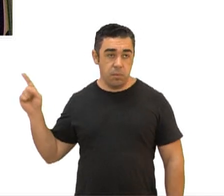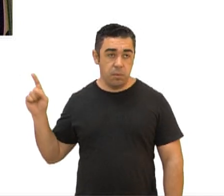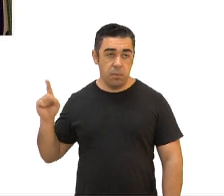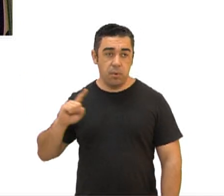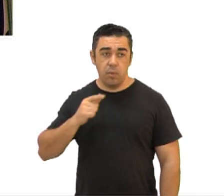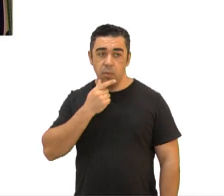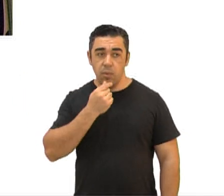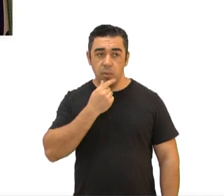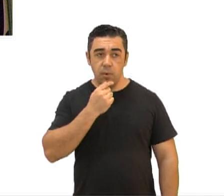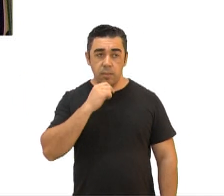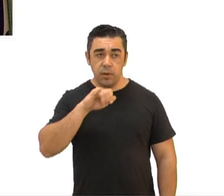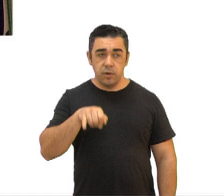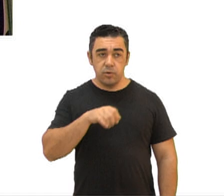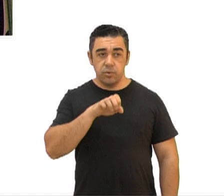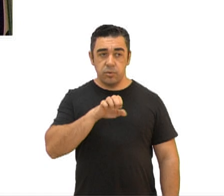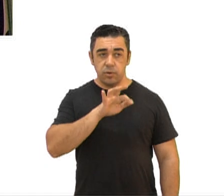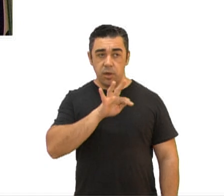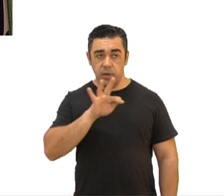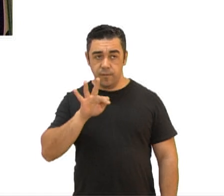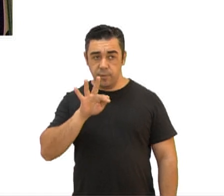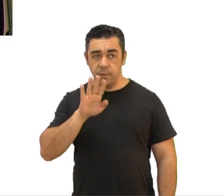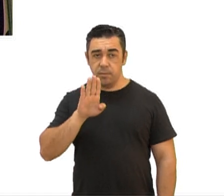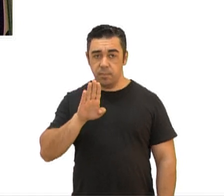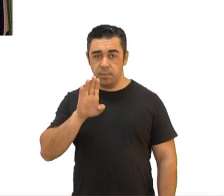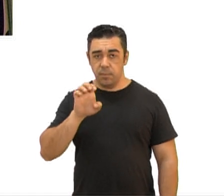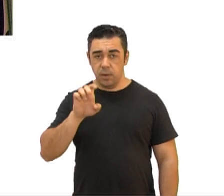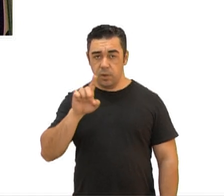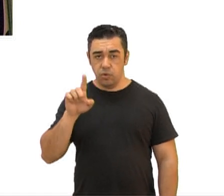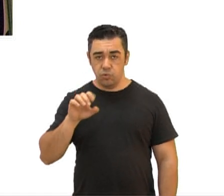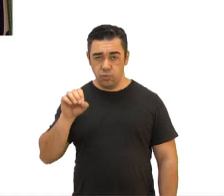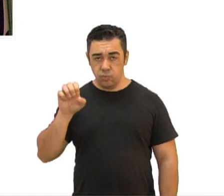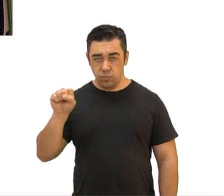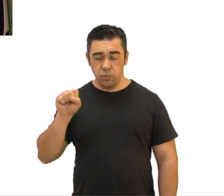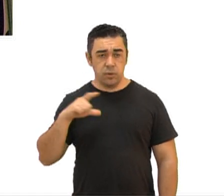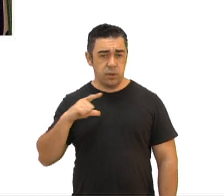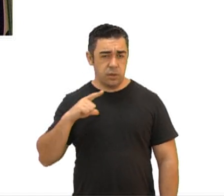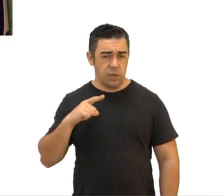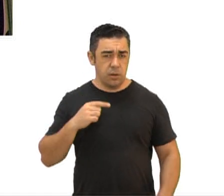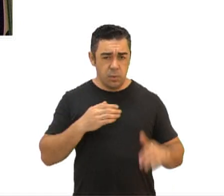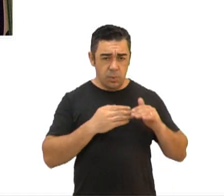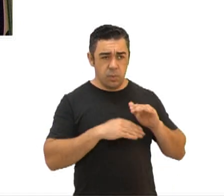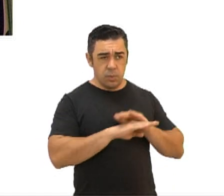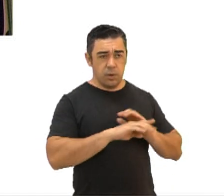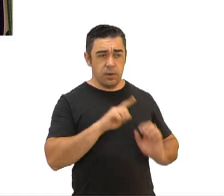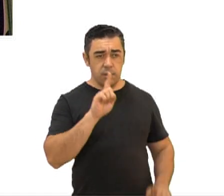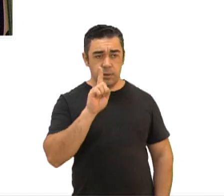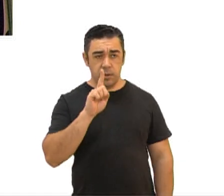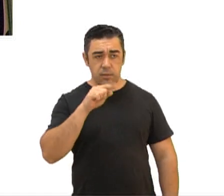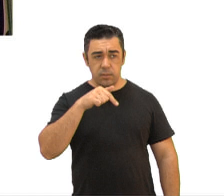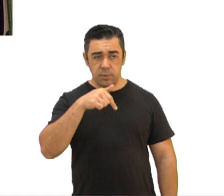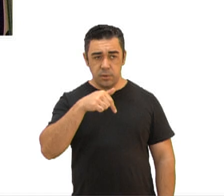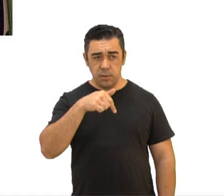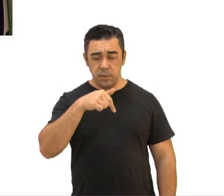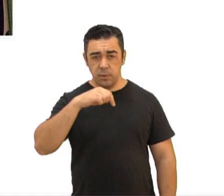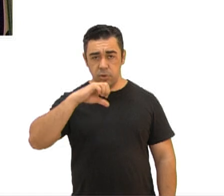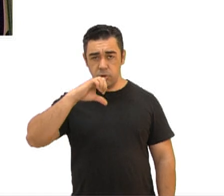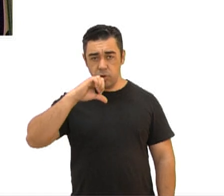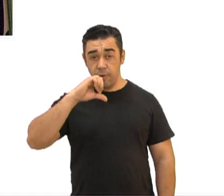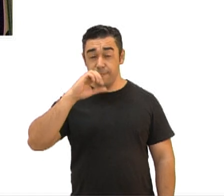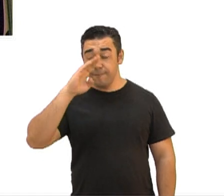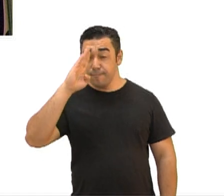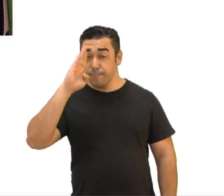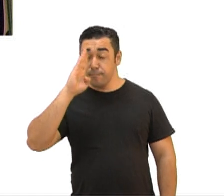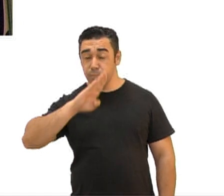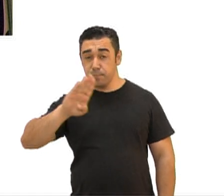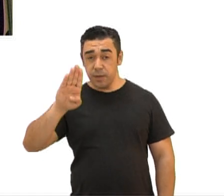Bezos é o homem mais rico do mundo, né, com uma fortuna estimada em 179 bilhões de dólares,